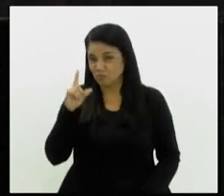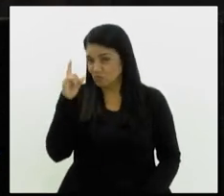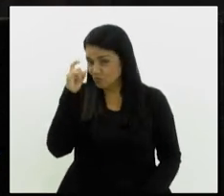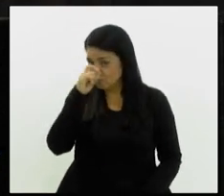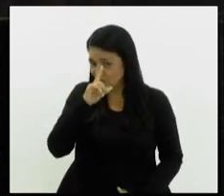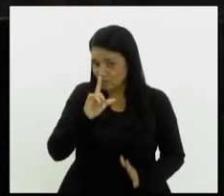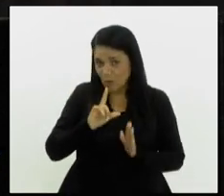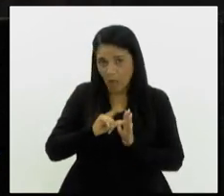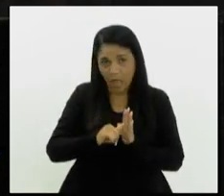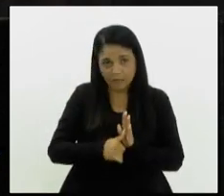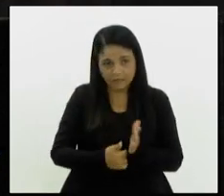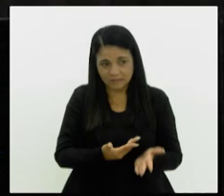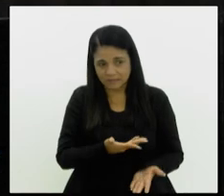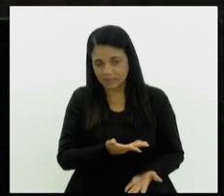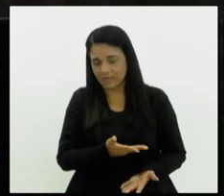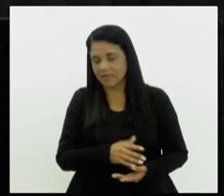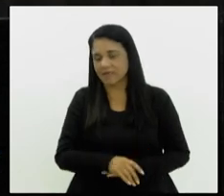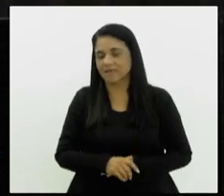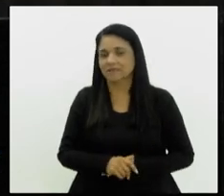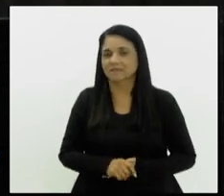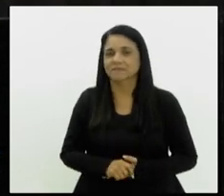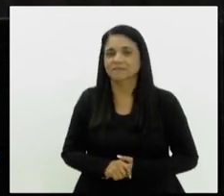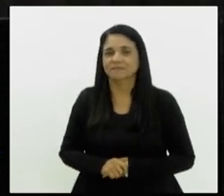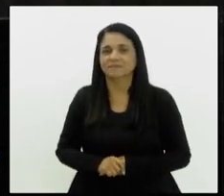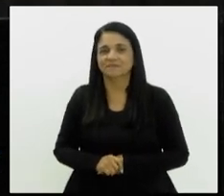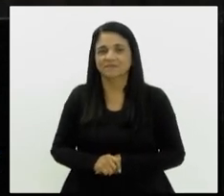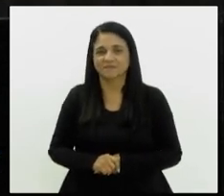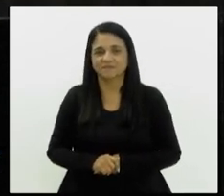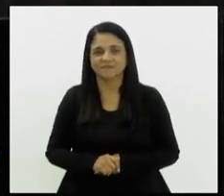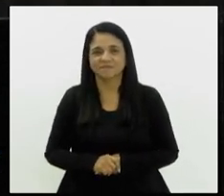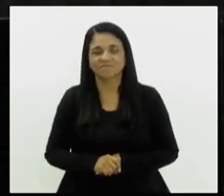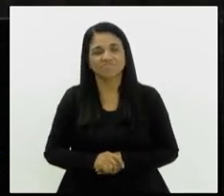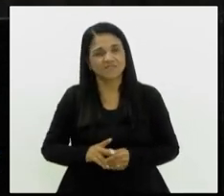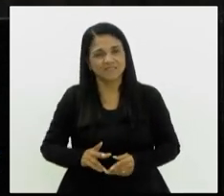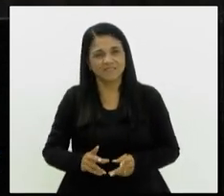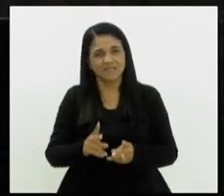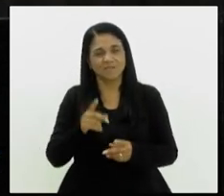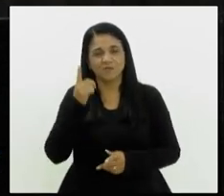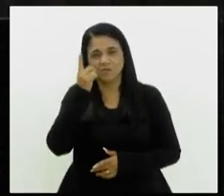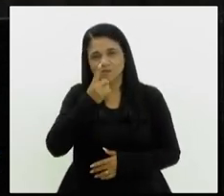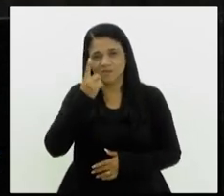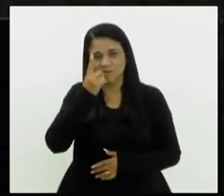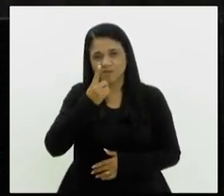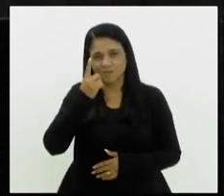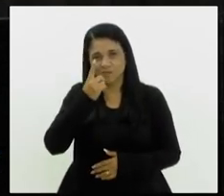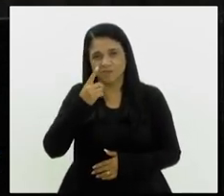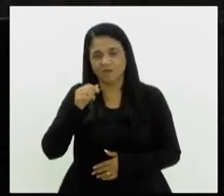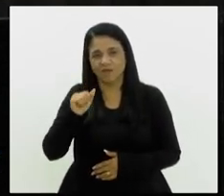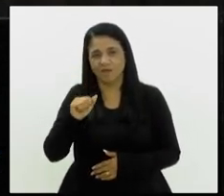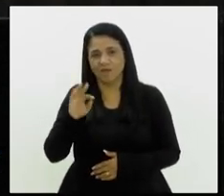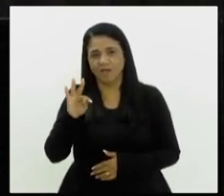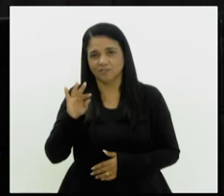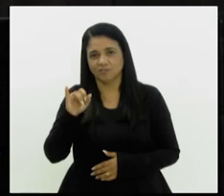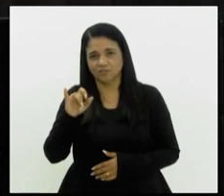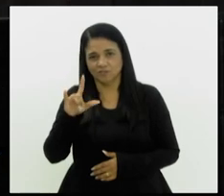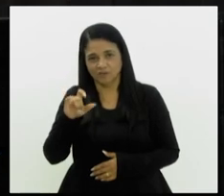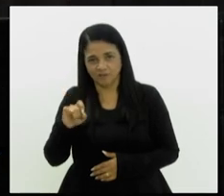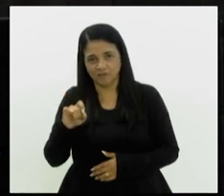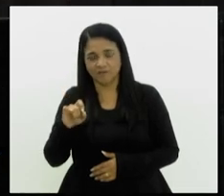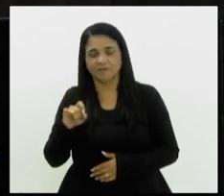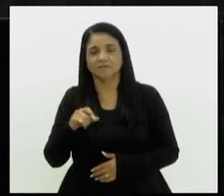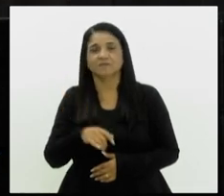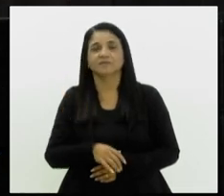é quase um evento. O sempre elegante deputado Átila Nunes.